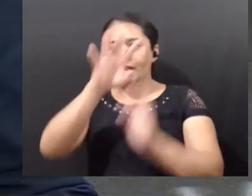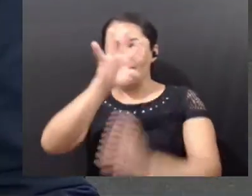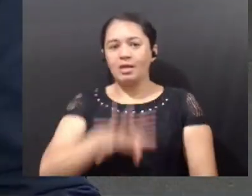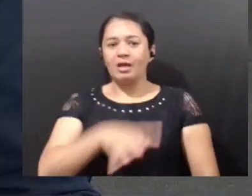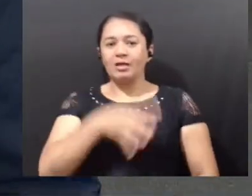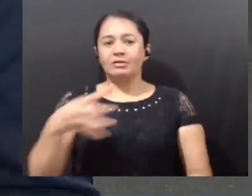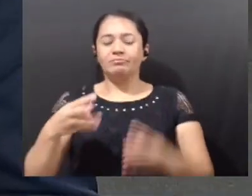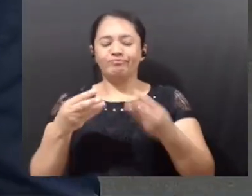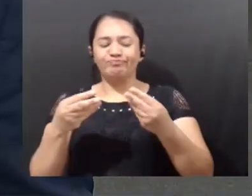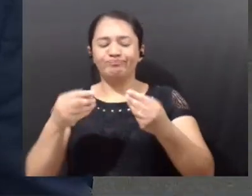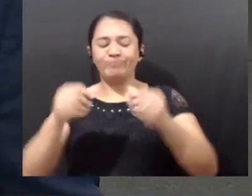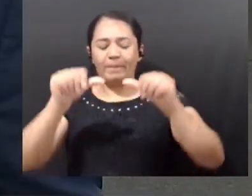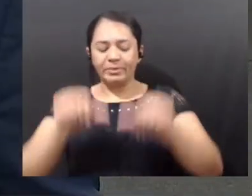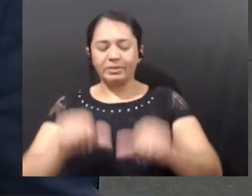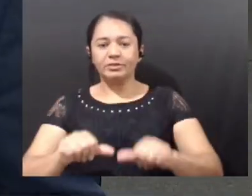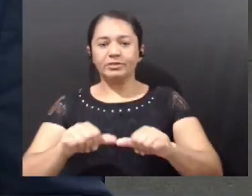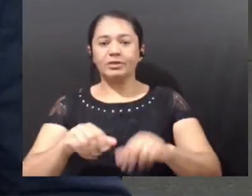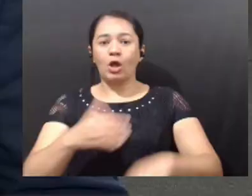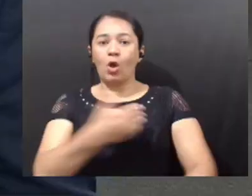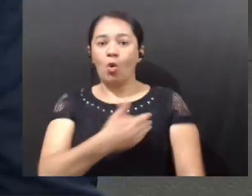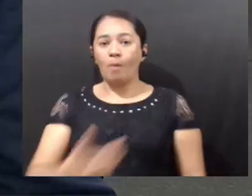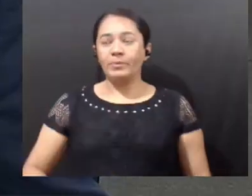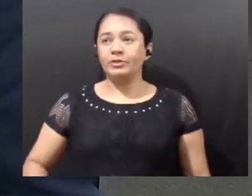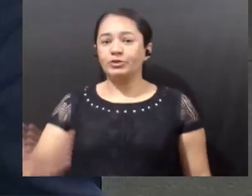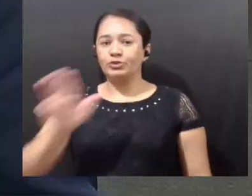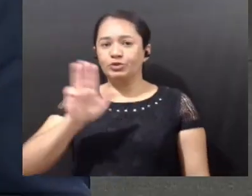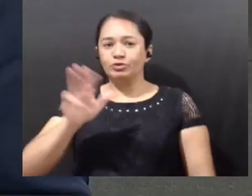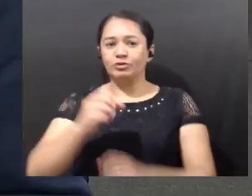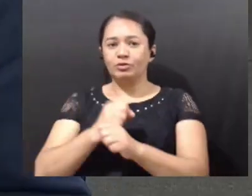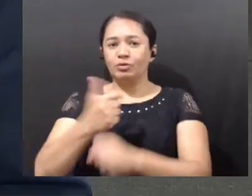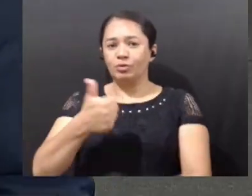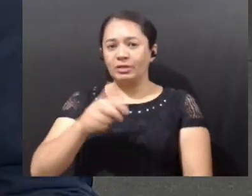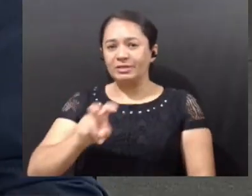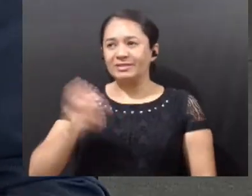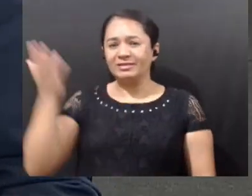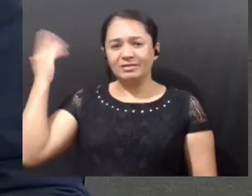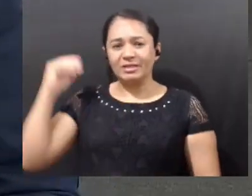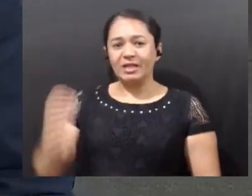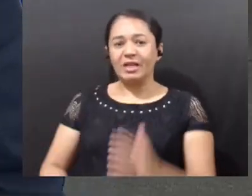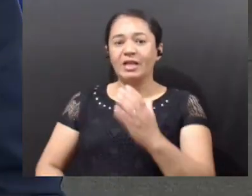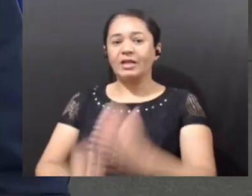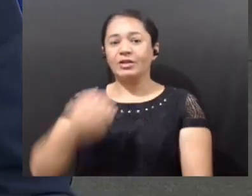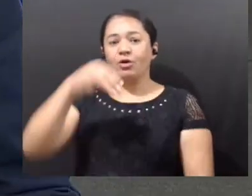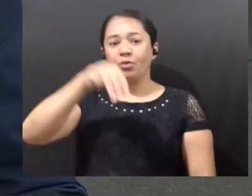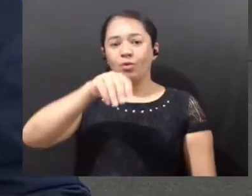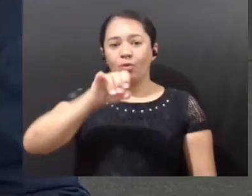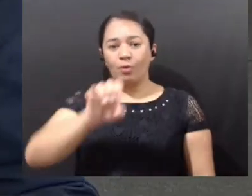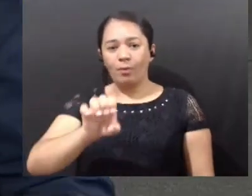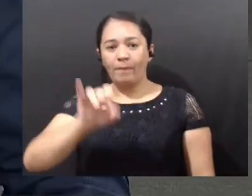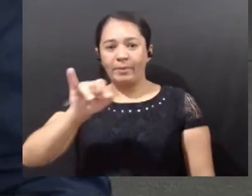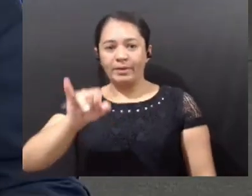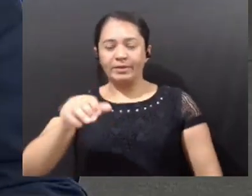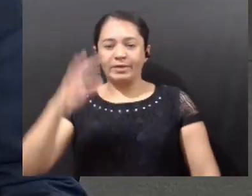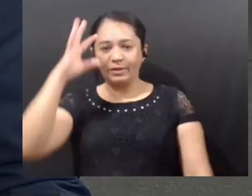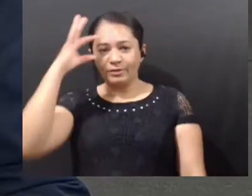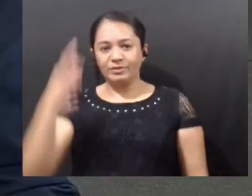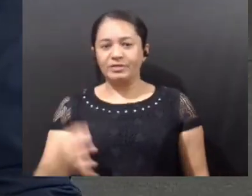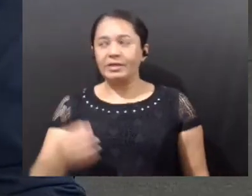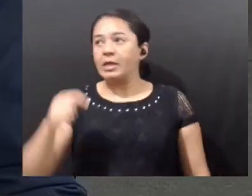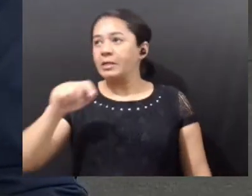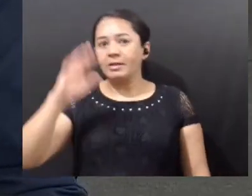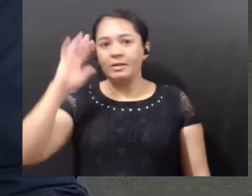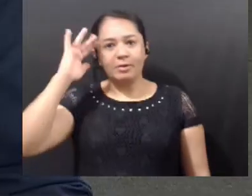presidente Lula, há 10, 15 anos atrás, ele que criou o MEI, o Simples, e eu tenho certeza que na época ele não imaginava a dimensão